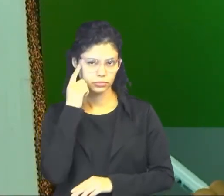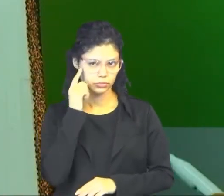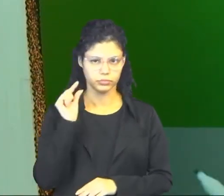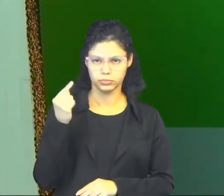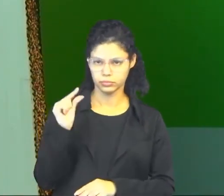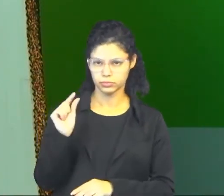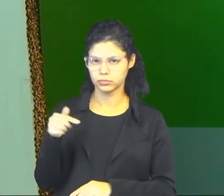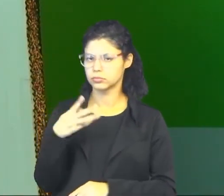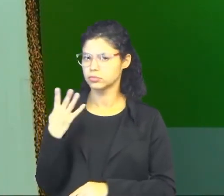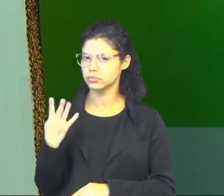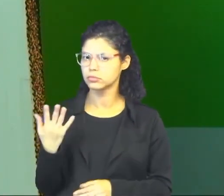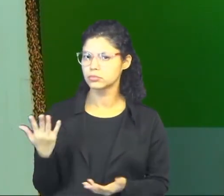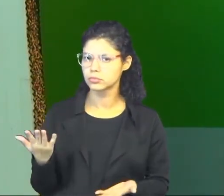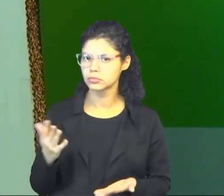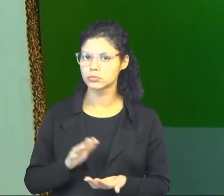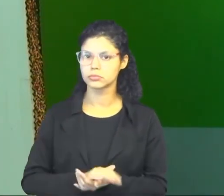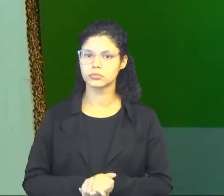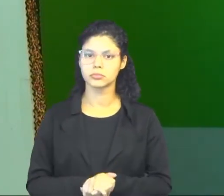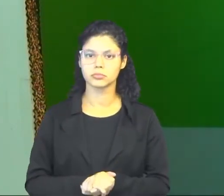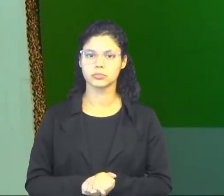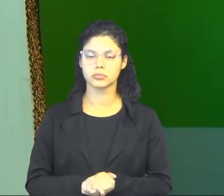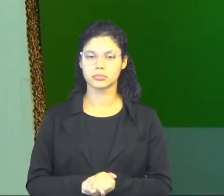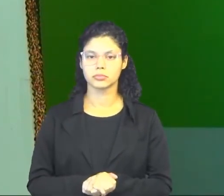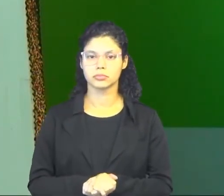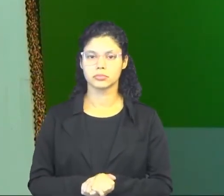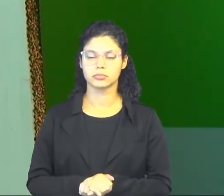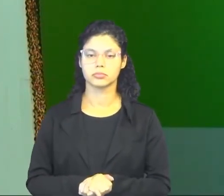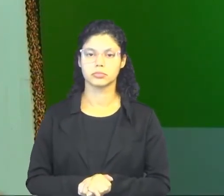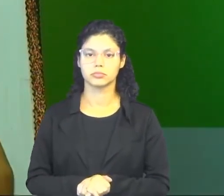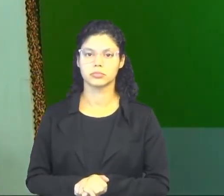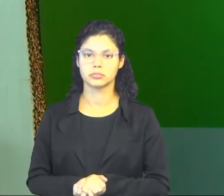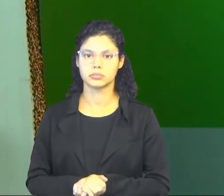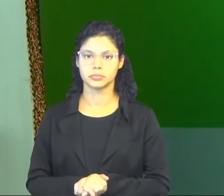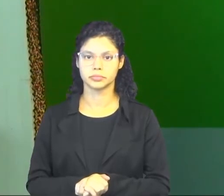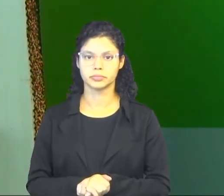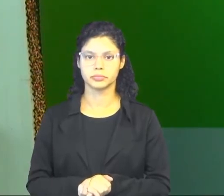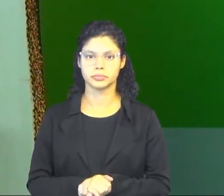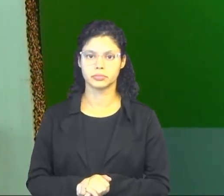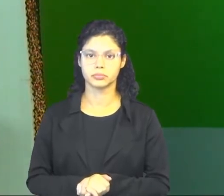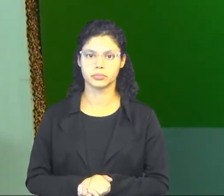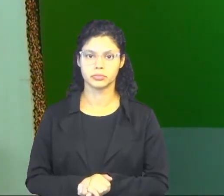é que dá? 4 mais 8, eu tenho